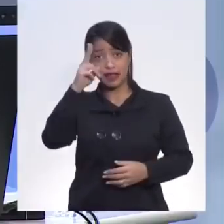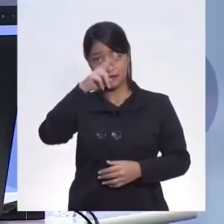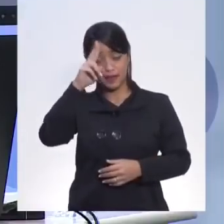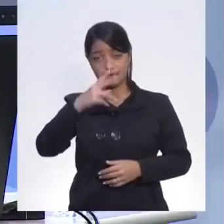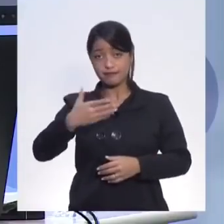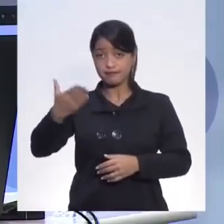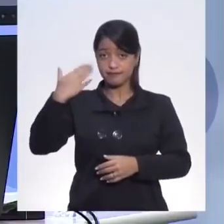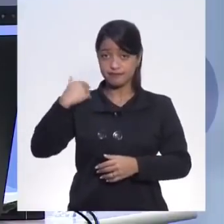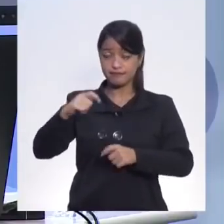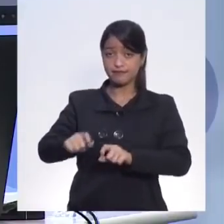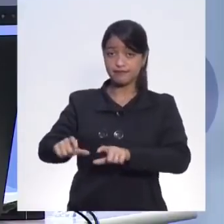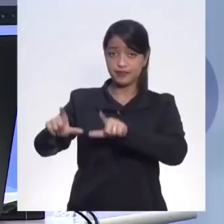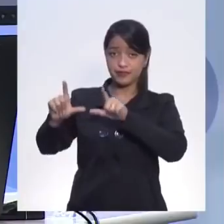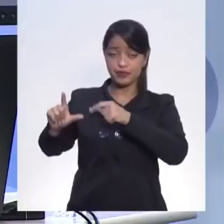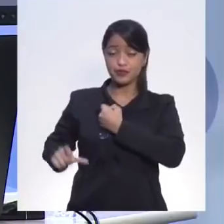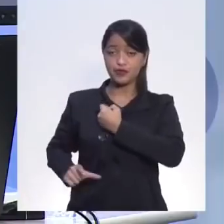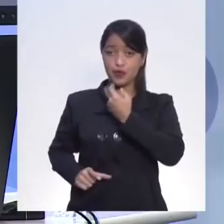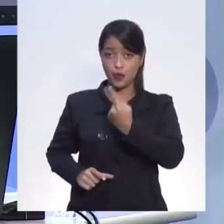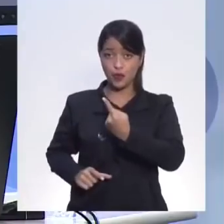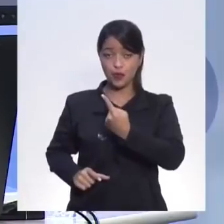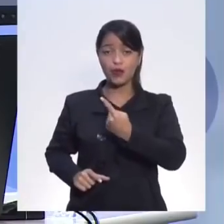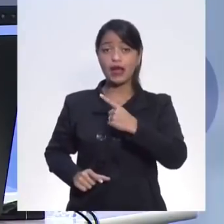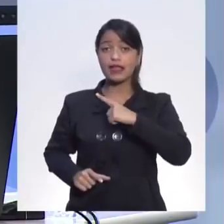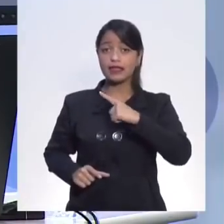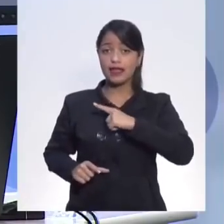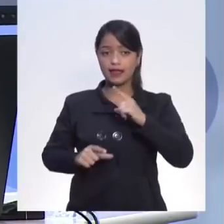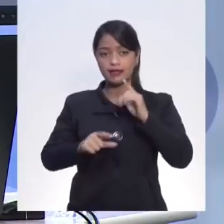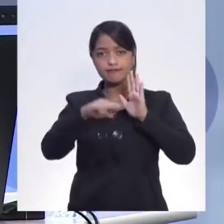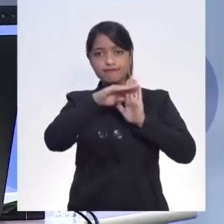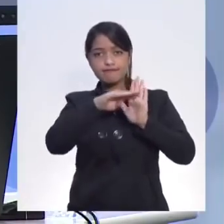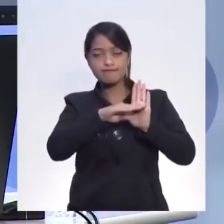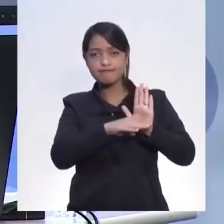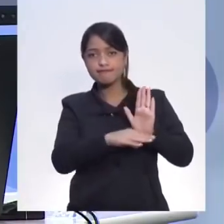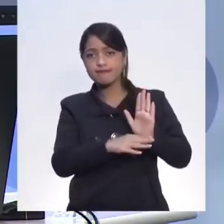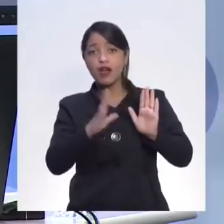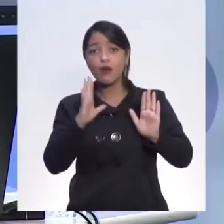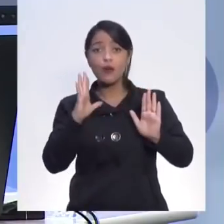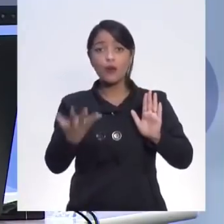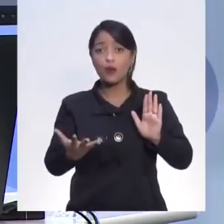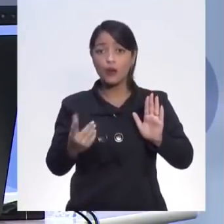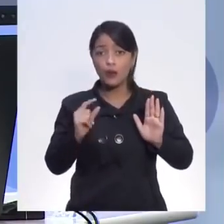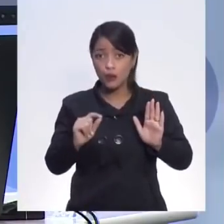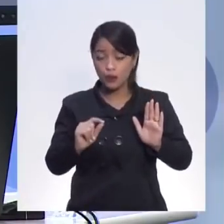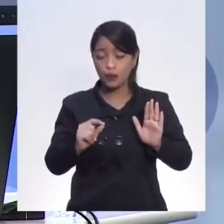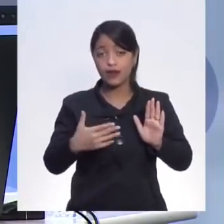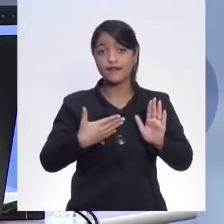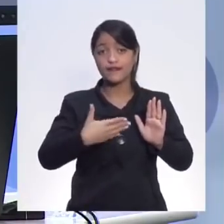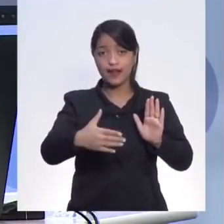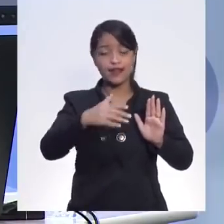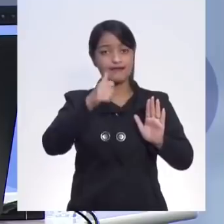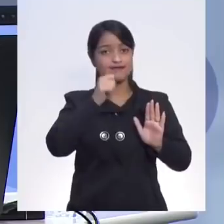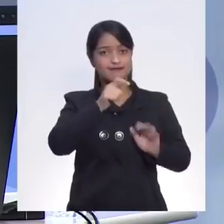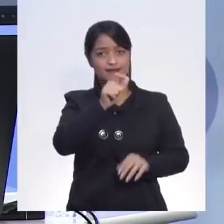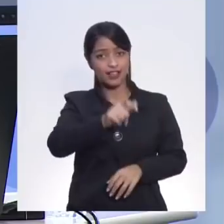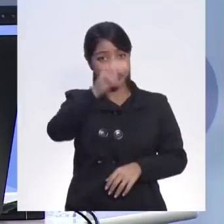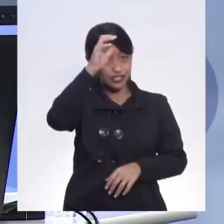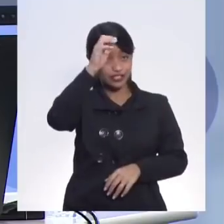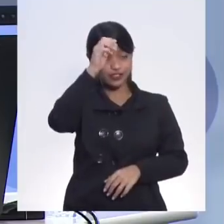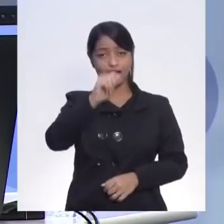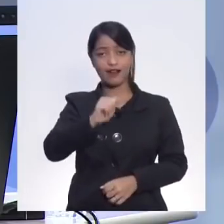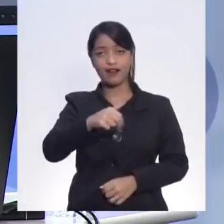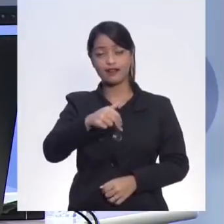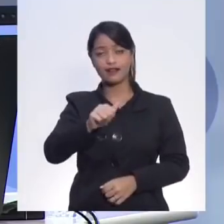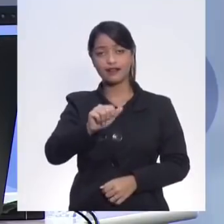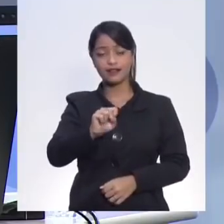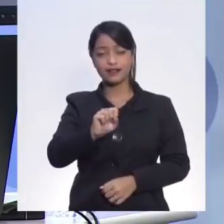1, justamente tinha lá no roteiro o que acontecia, né? Que eles iam o quê? Salvar a tia Anastácia. Ok? Eles